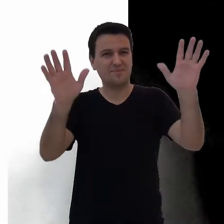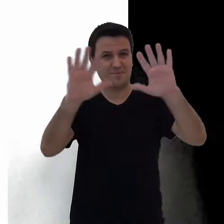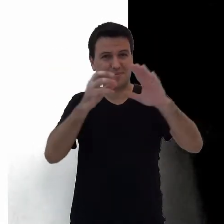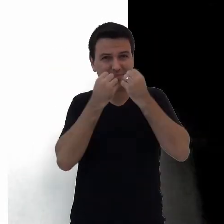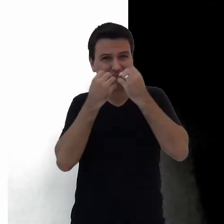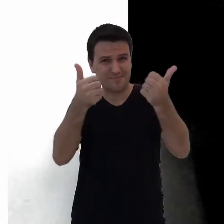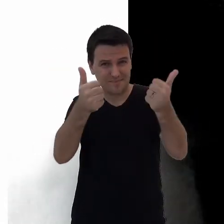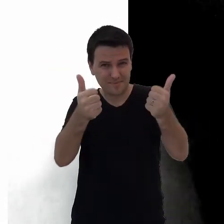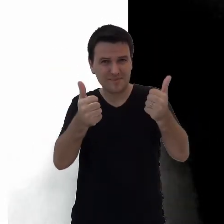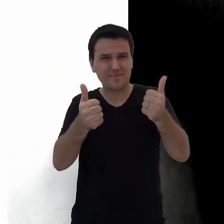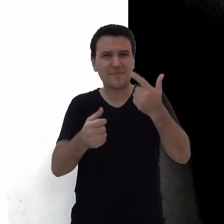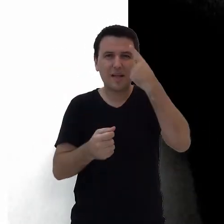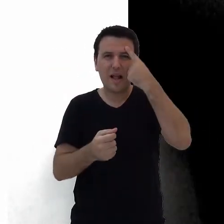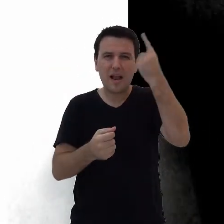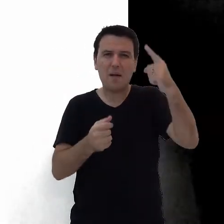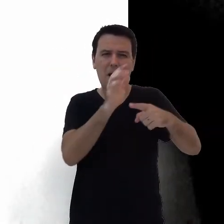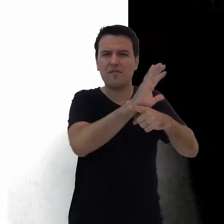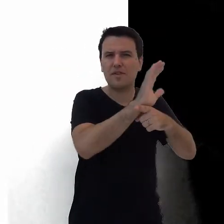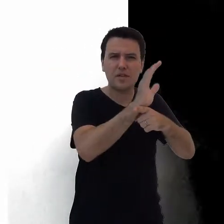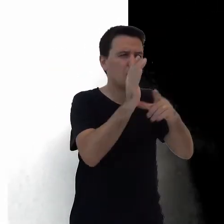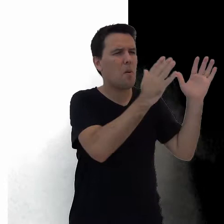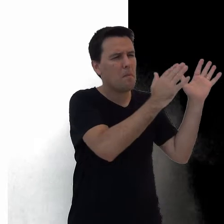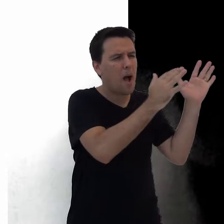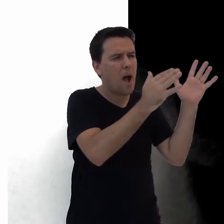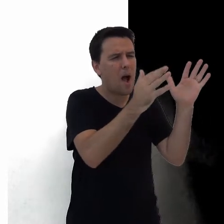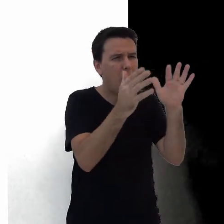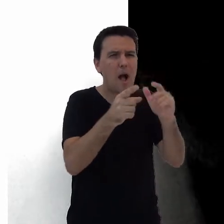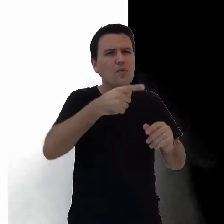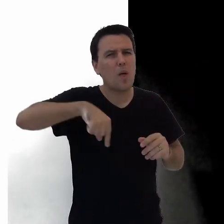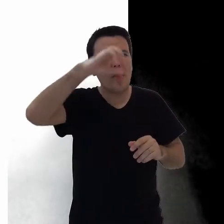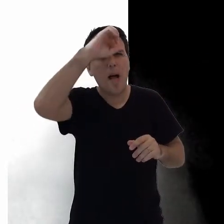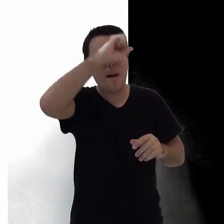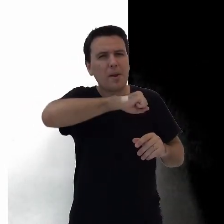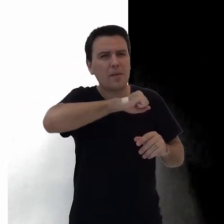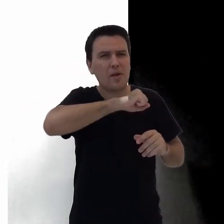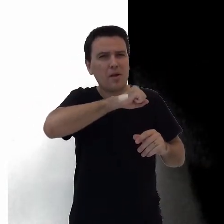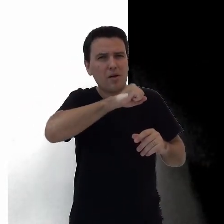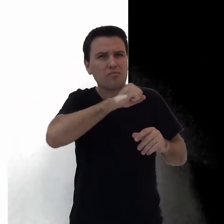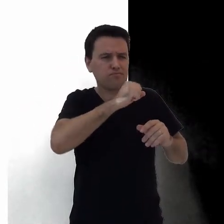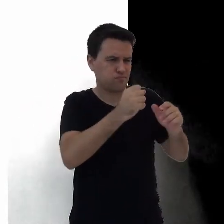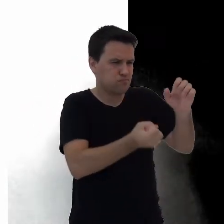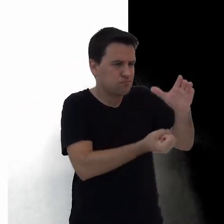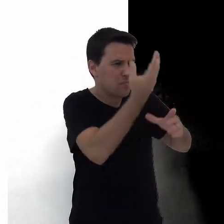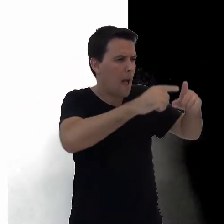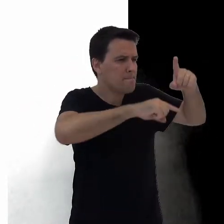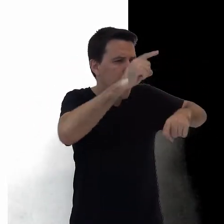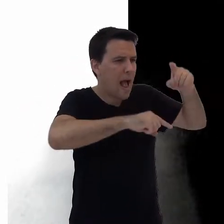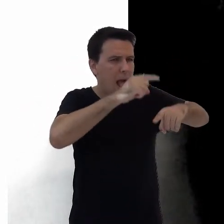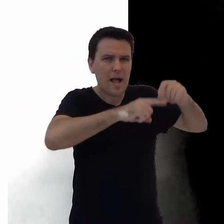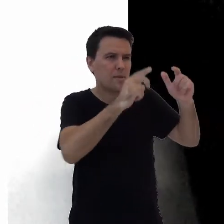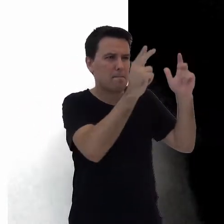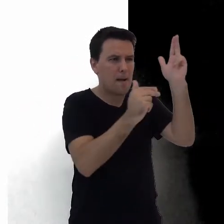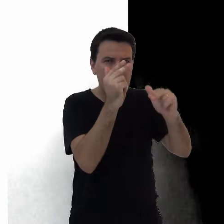Olá, pessoal! No nosso último vídeo nós aprendemos a fazer um sólido de extrusão.